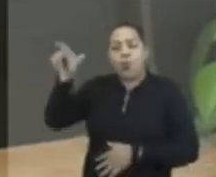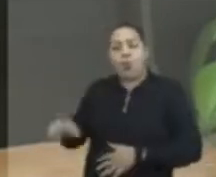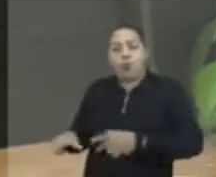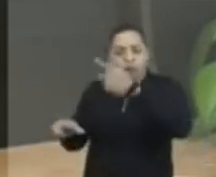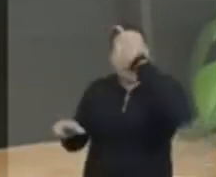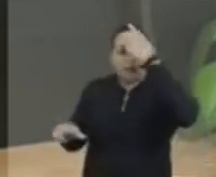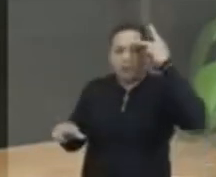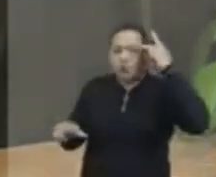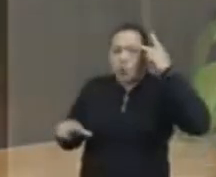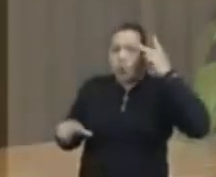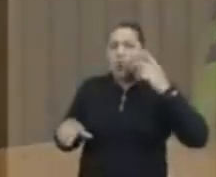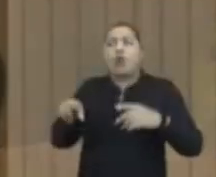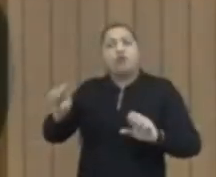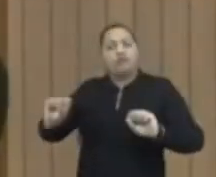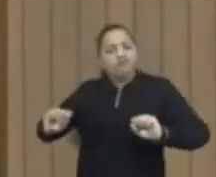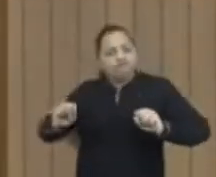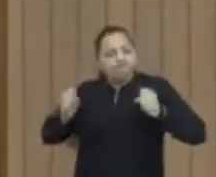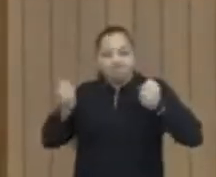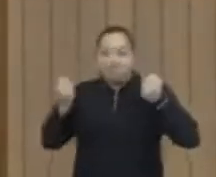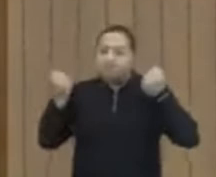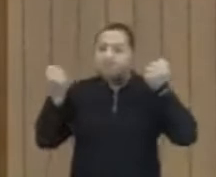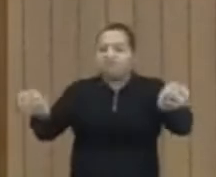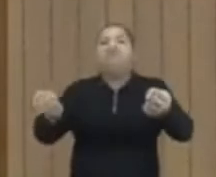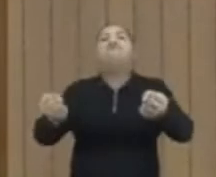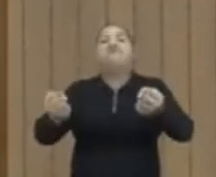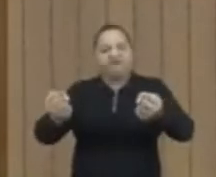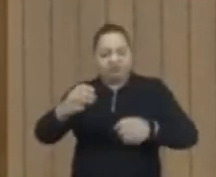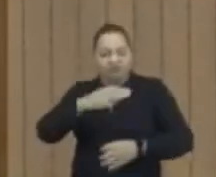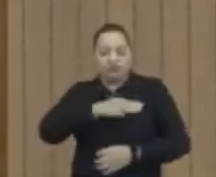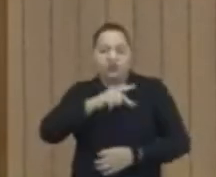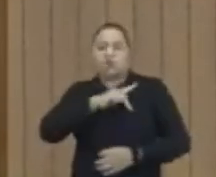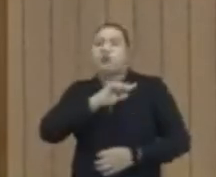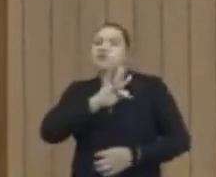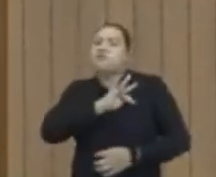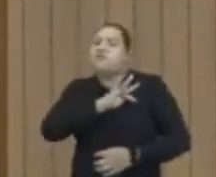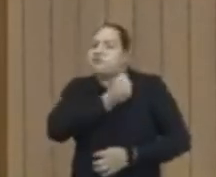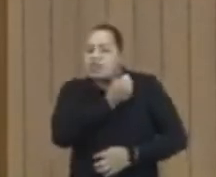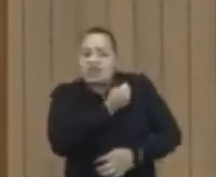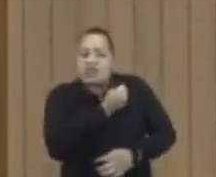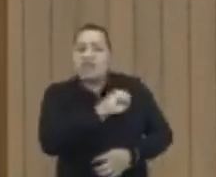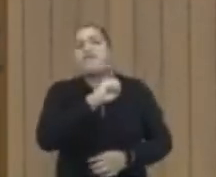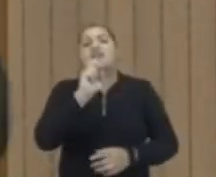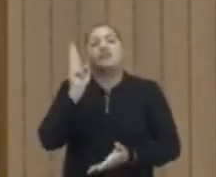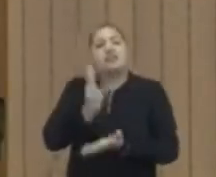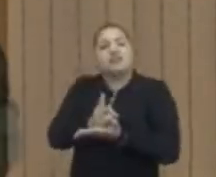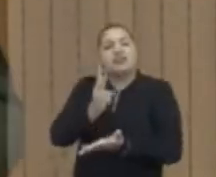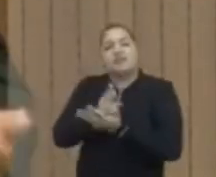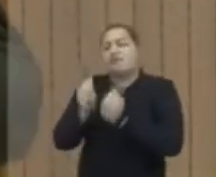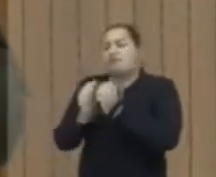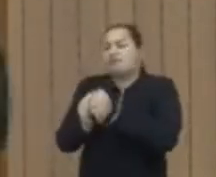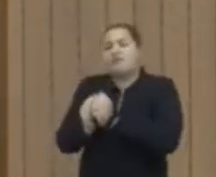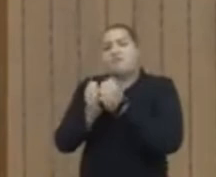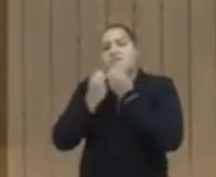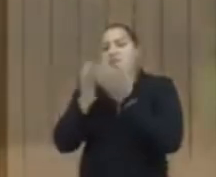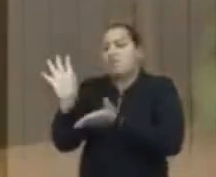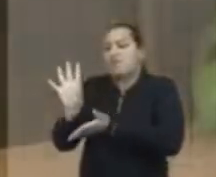em relação à dedicação, vestir a camisa do Ministério Público Federal, e que muito aprendo com ele diariamente. Queria uma salva de palmas para o colega